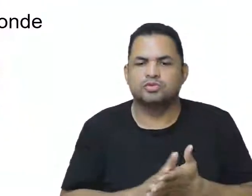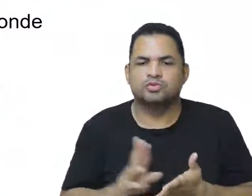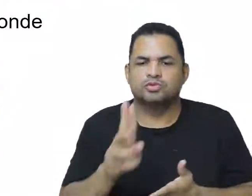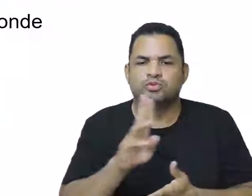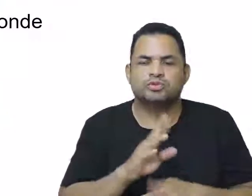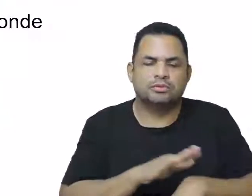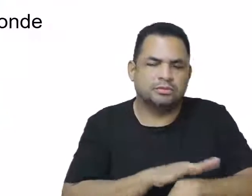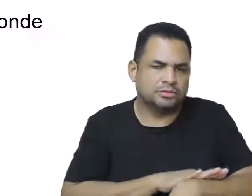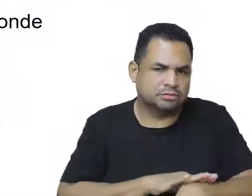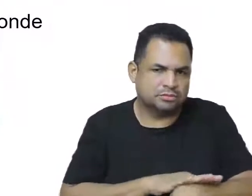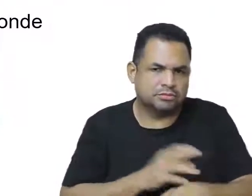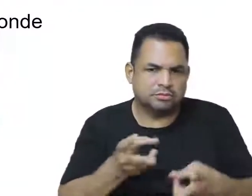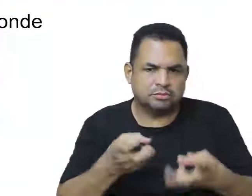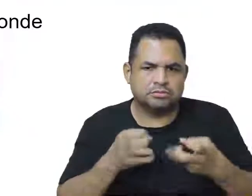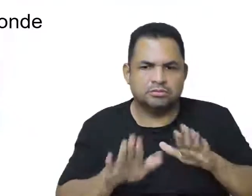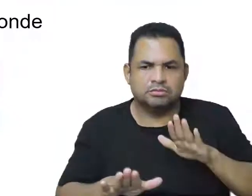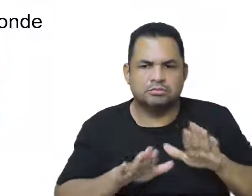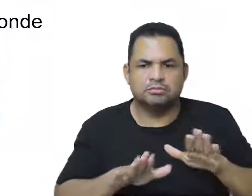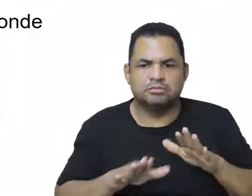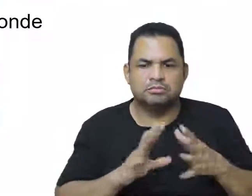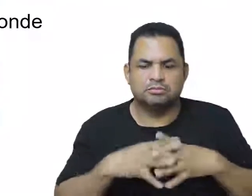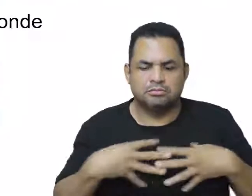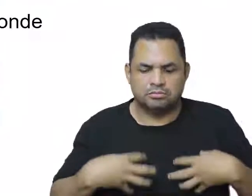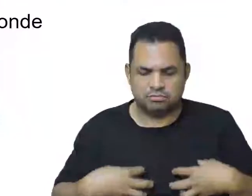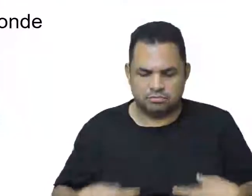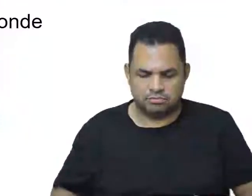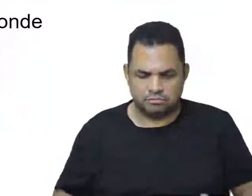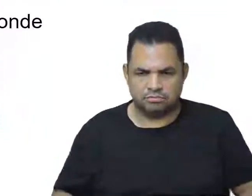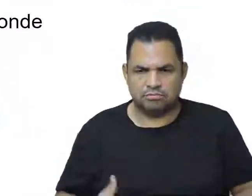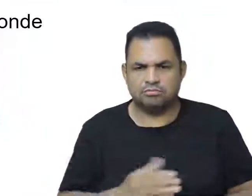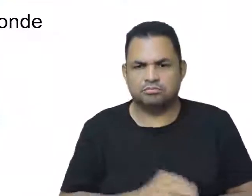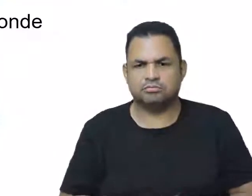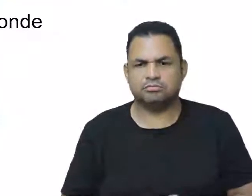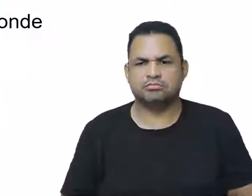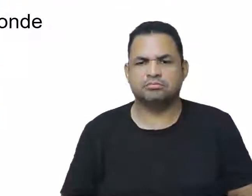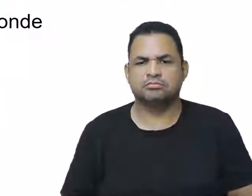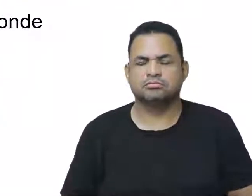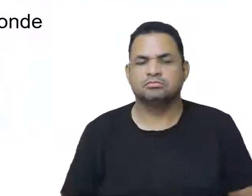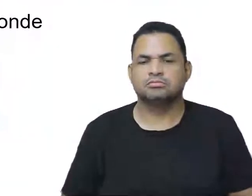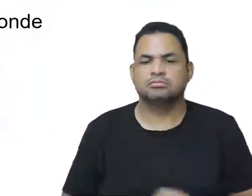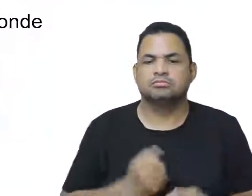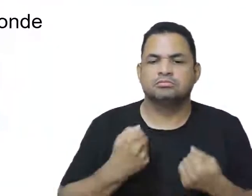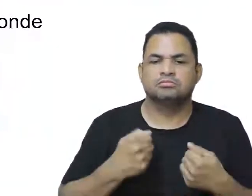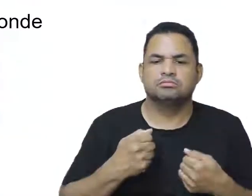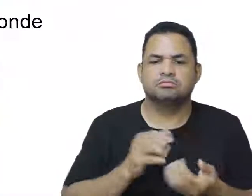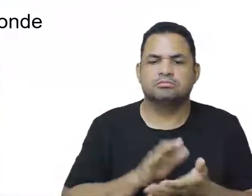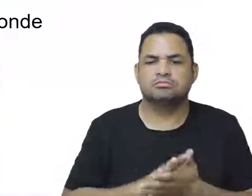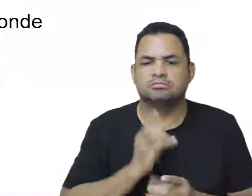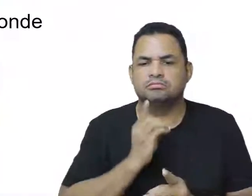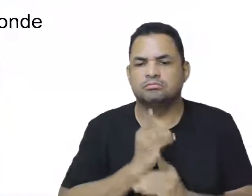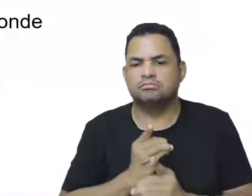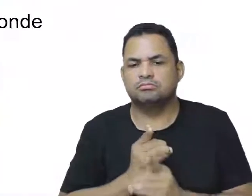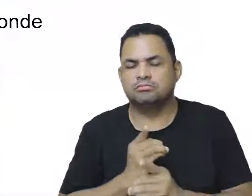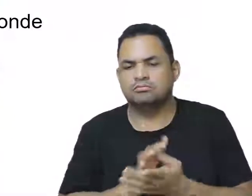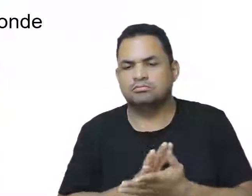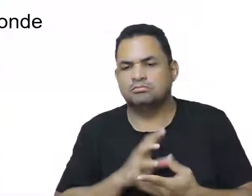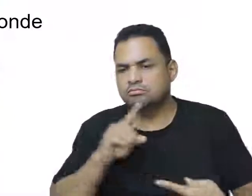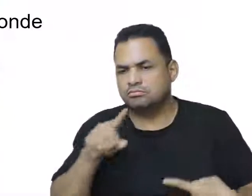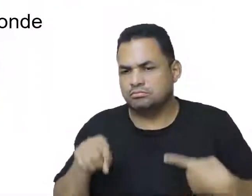tecido epitelial, dependendo do órgão onde se localiza, né? Então a gente pode encontrar essas determinadas